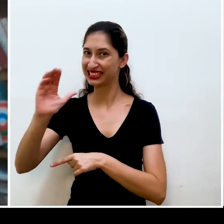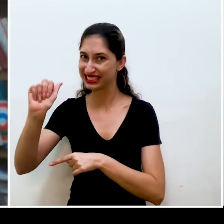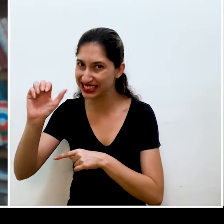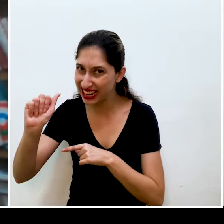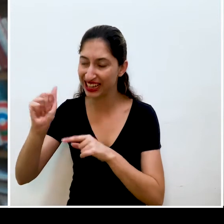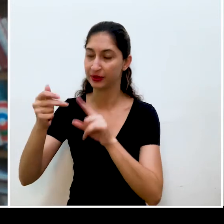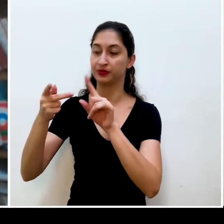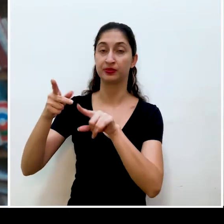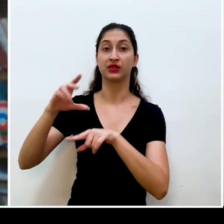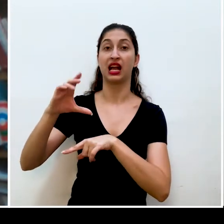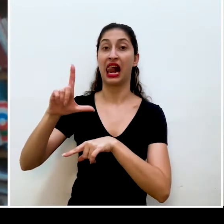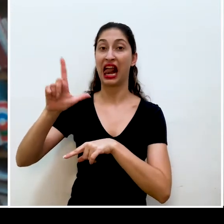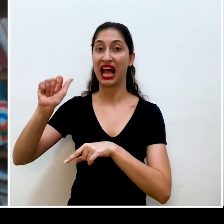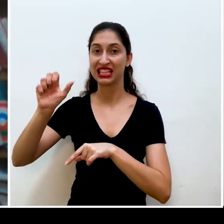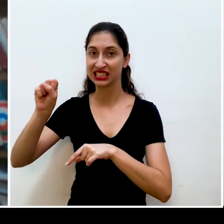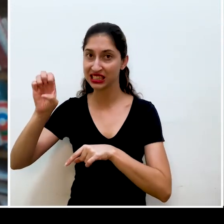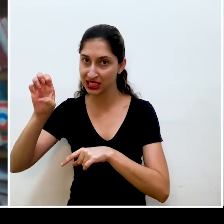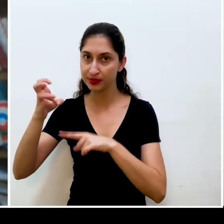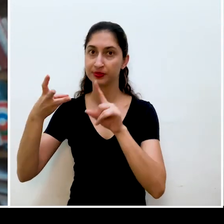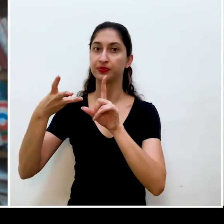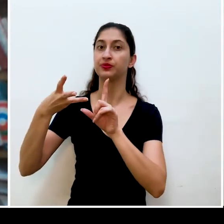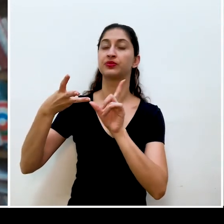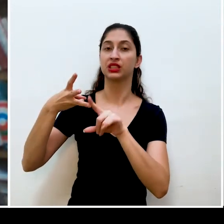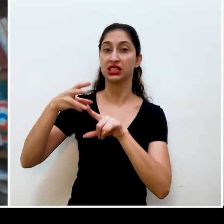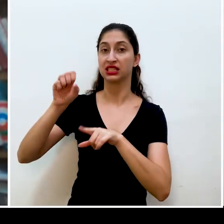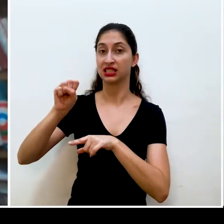tão, às vezes, mais importantes do que a deficiência.